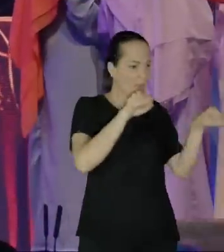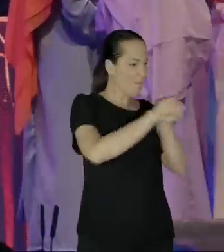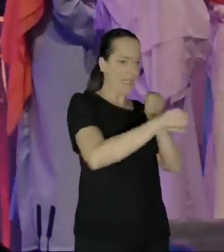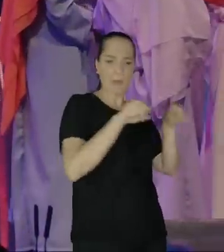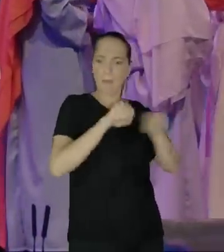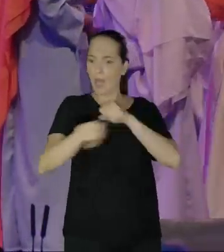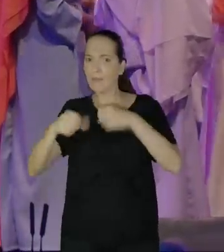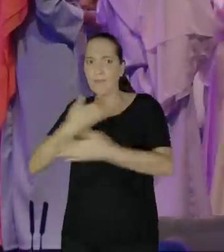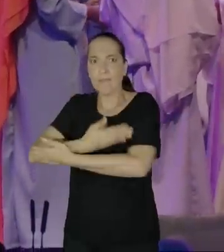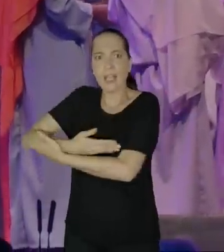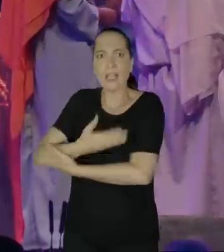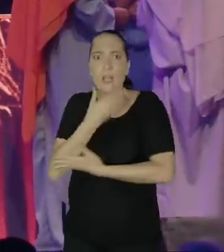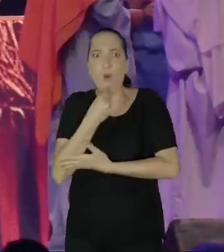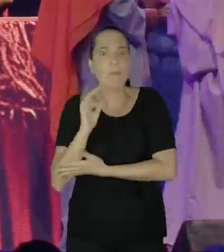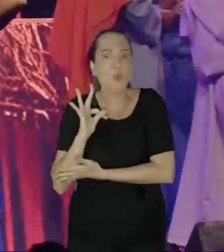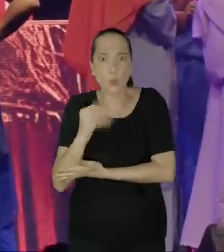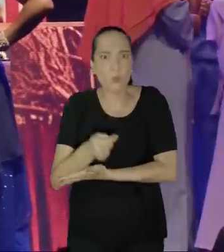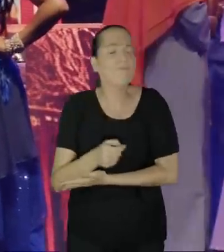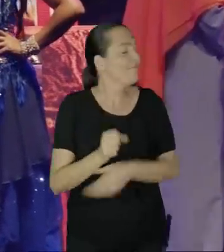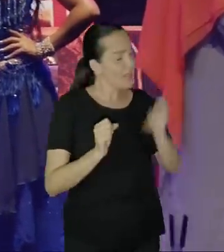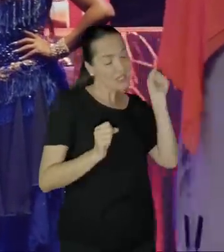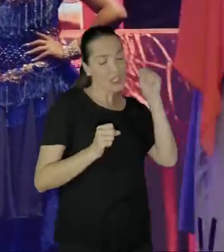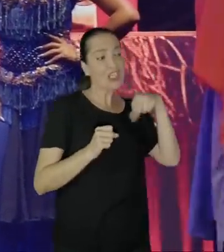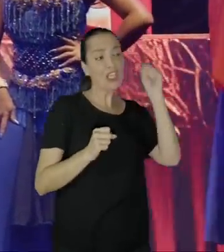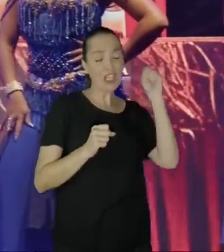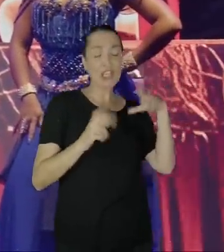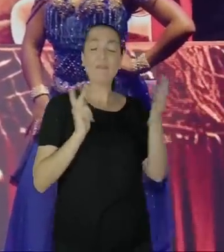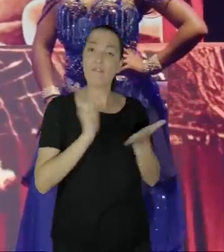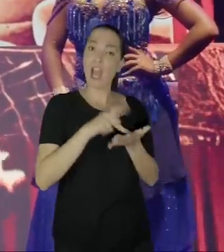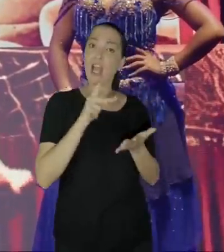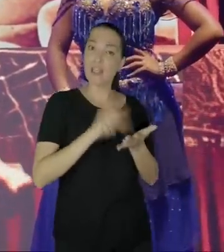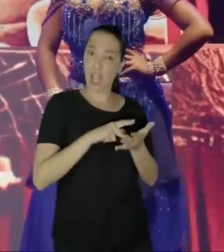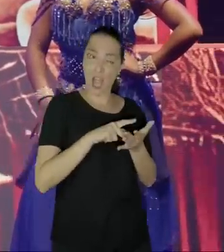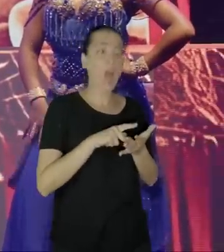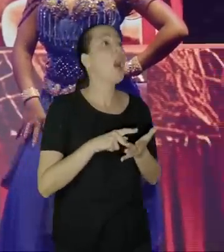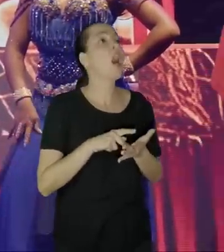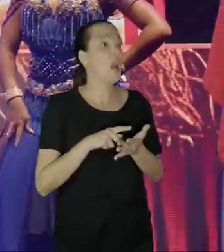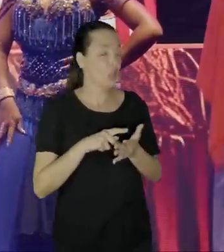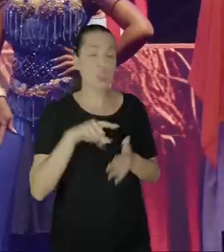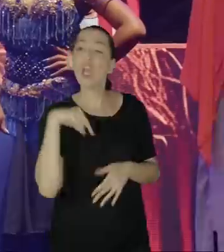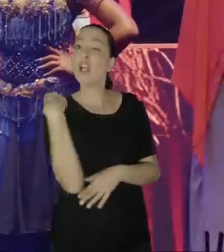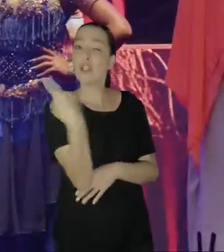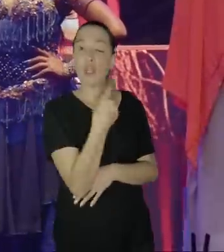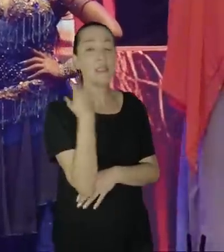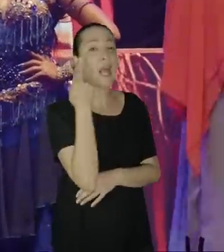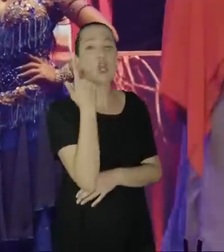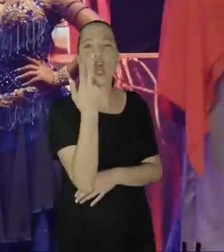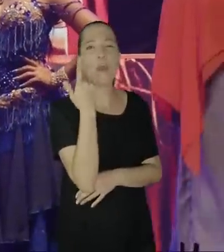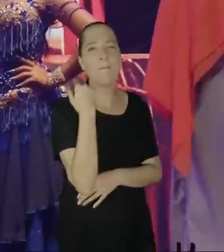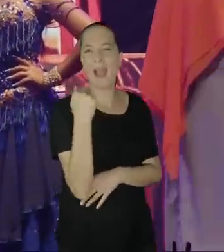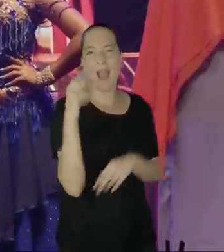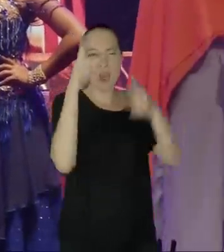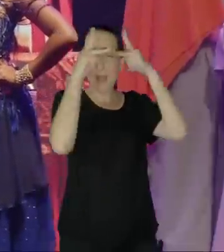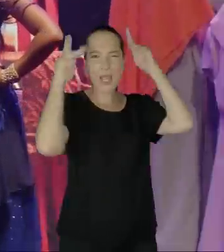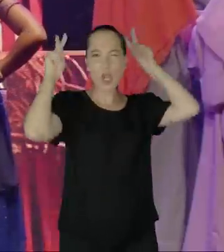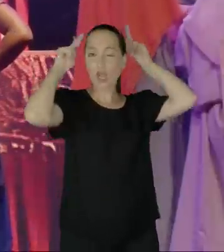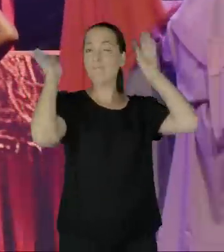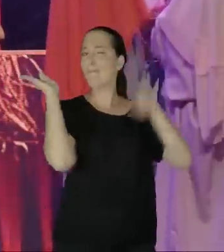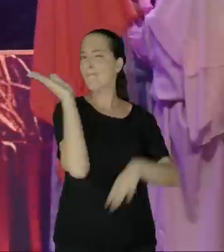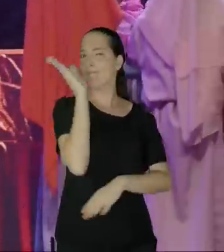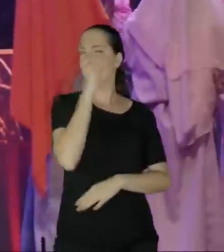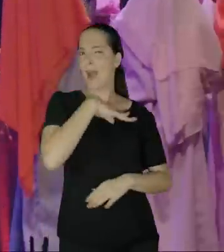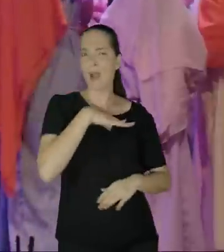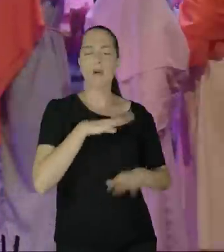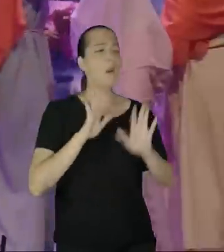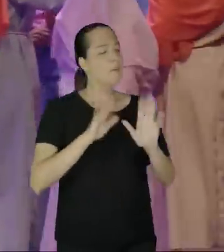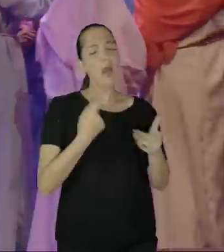meninos? Sim, é verdade, minha bela Salomé. Os Herodes somos assim, impiedosos. Mas por que